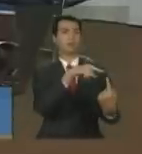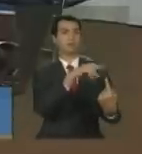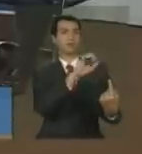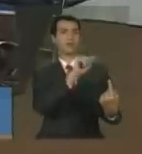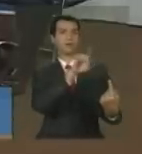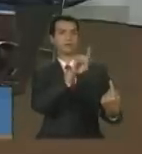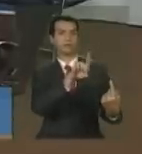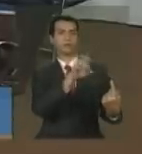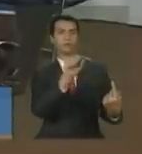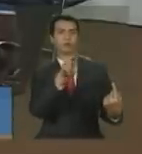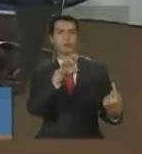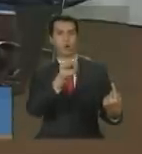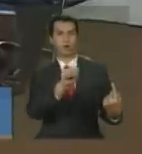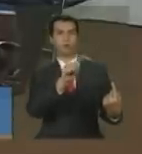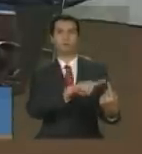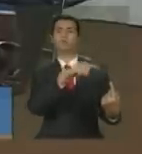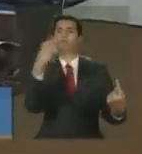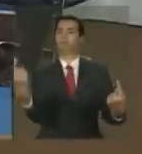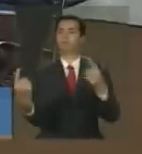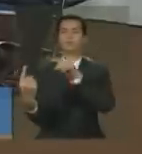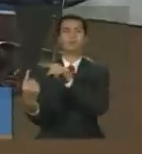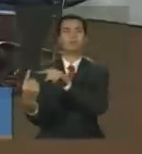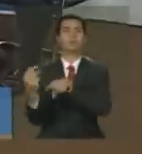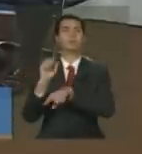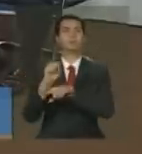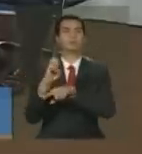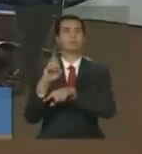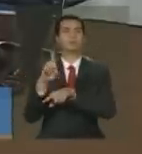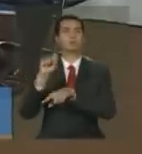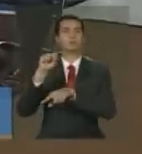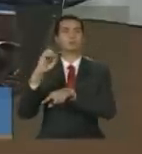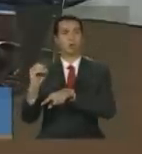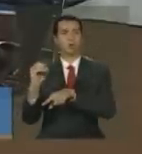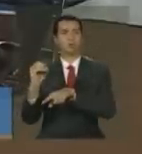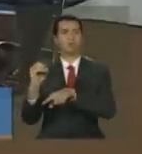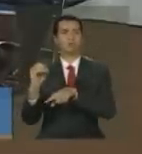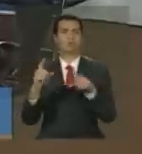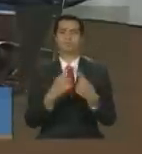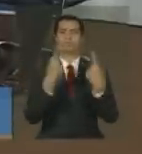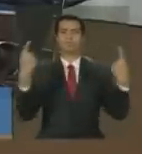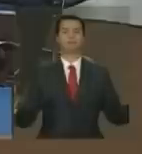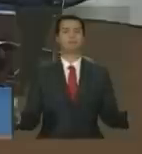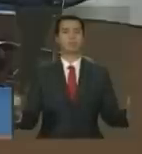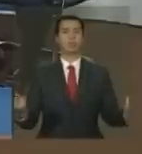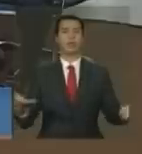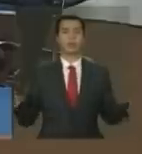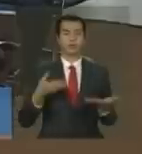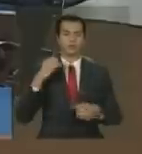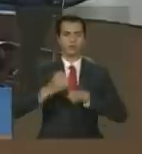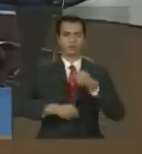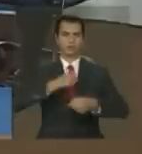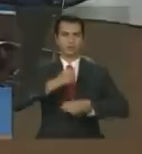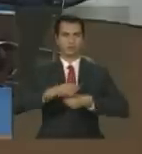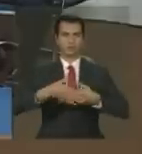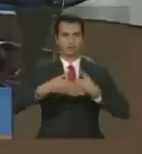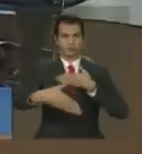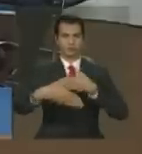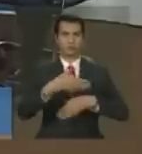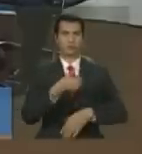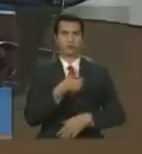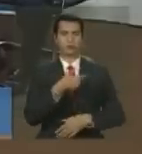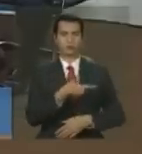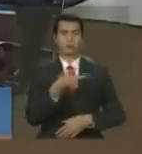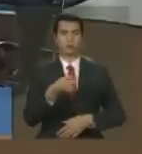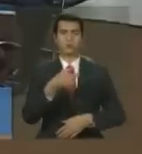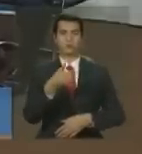lado e, do outro lado, os dados do censo. Esse ano, para solucionar isso e evitar essa duplicidade de